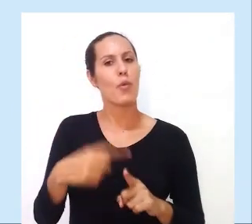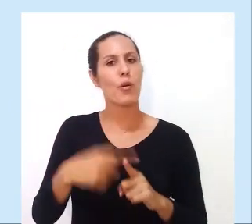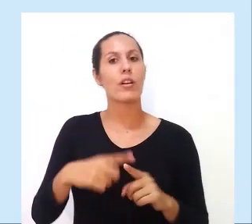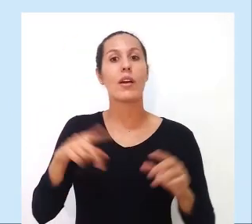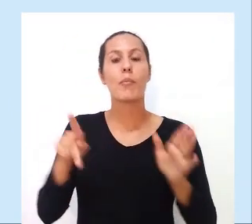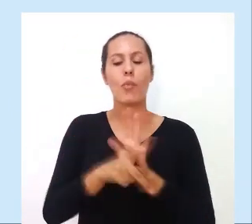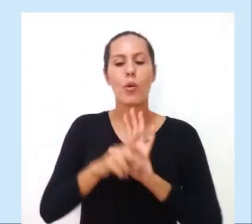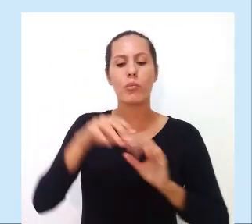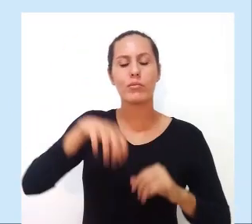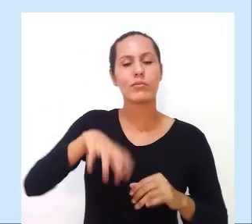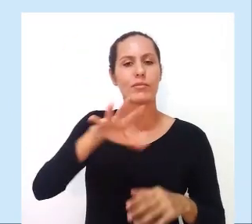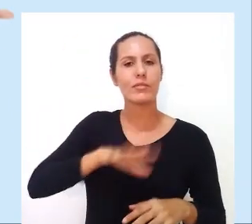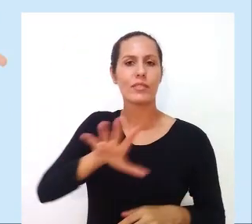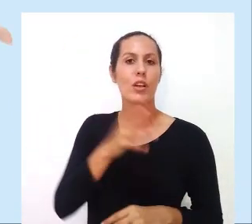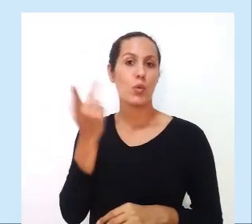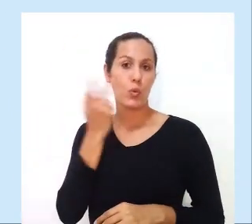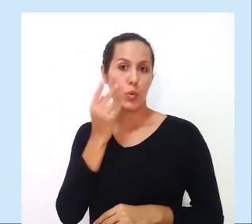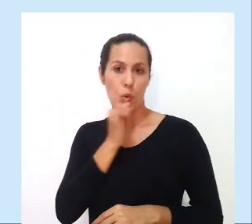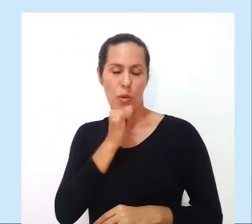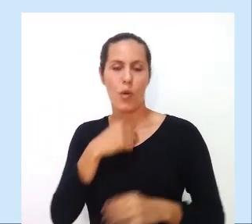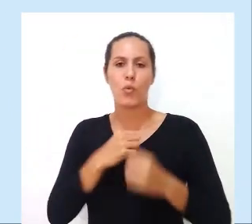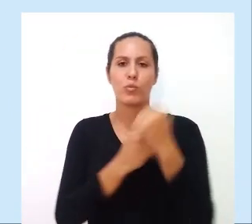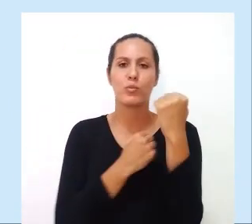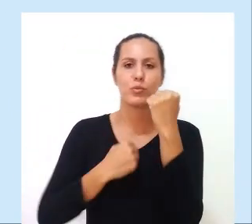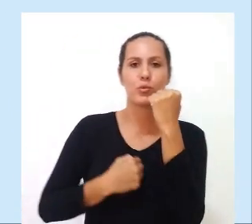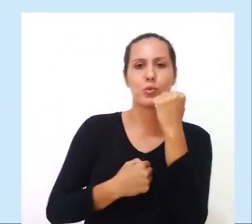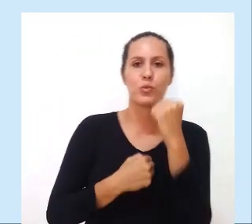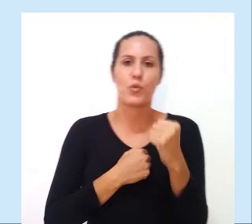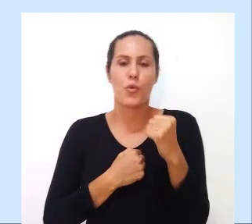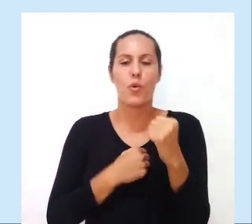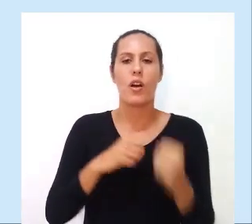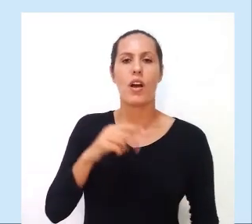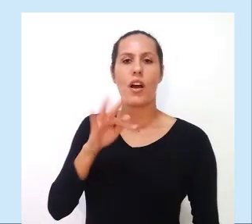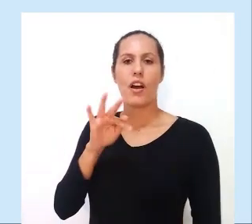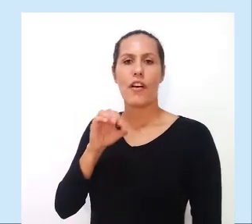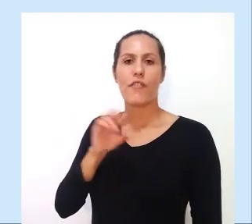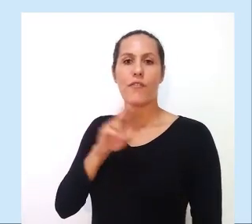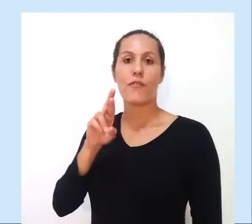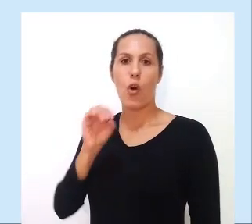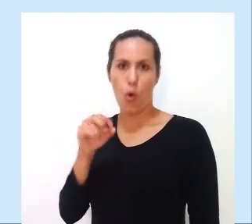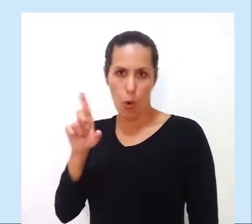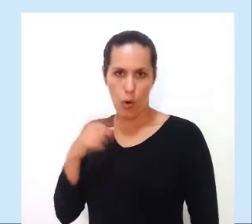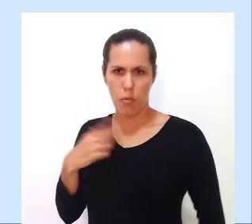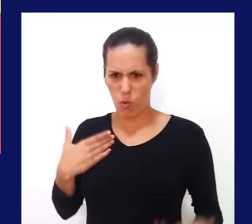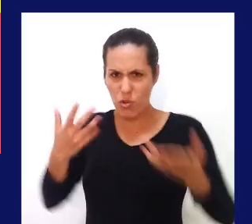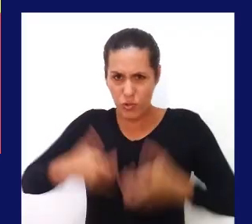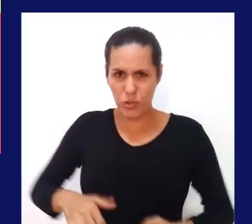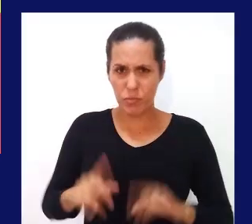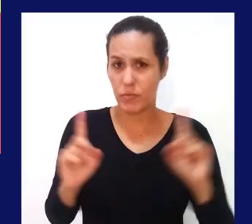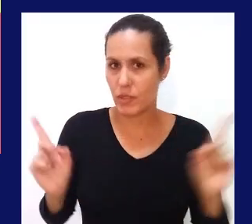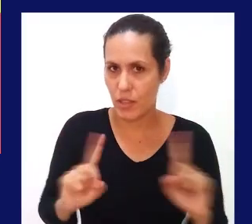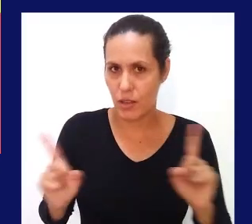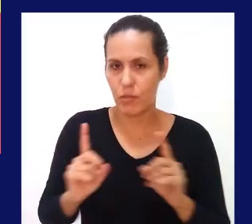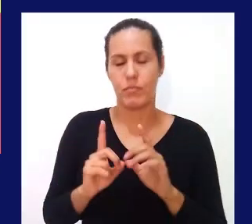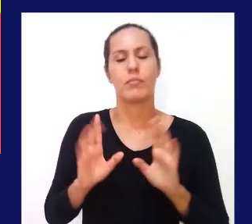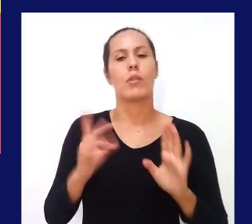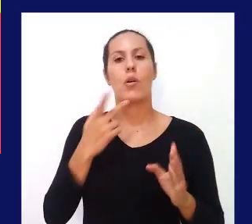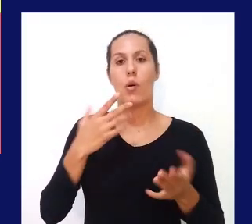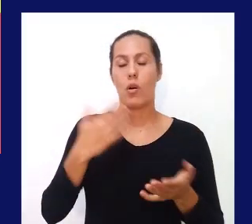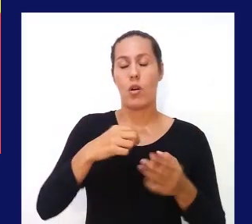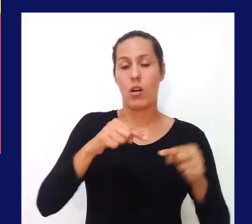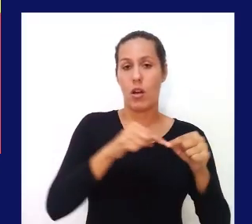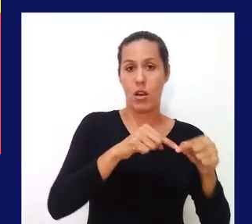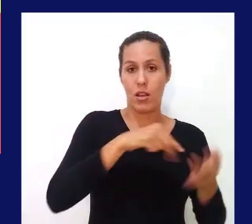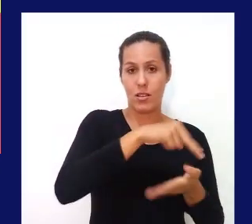até porque são regionais. Um exemplo disso é o forró. Mas hoje eu não vou falar de forró para vocês não, tá? Então, a dança de